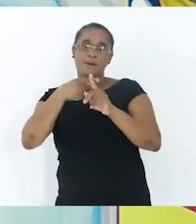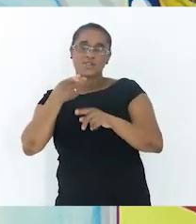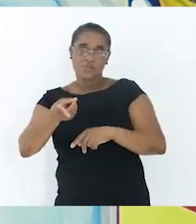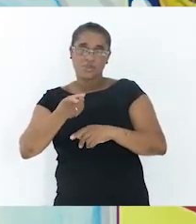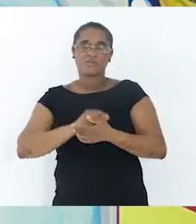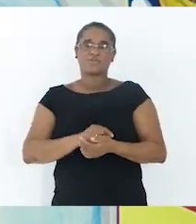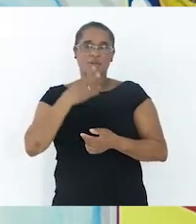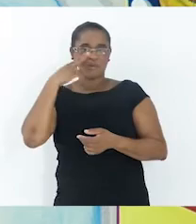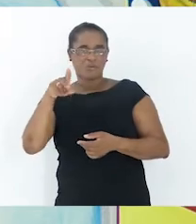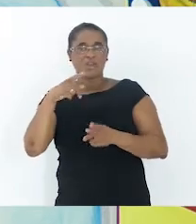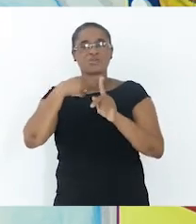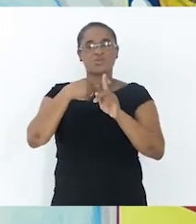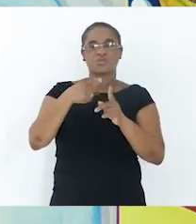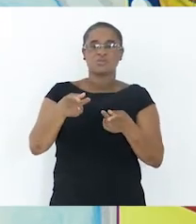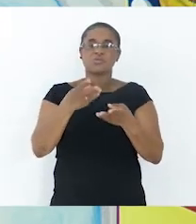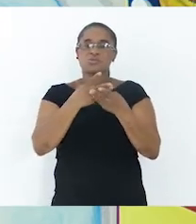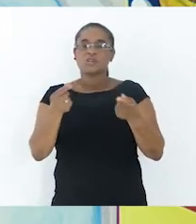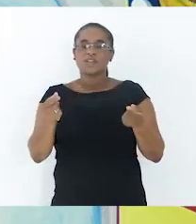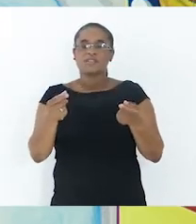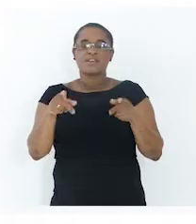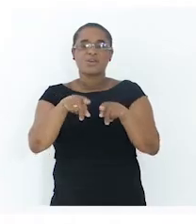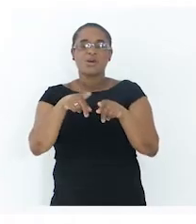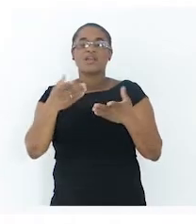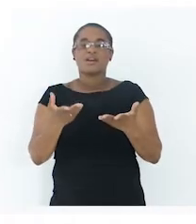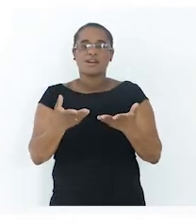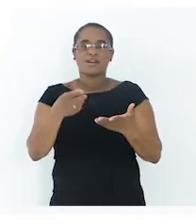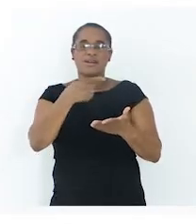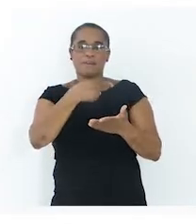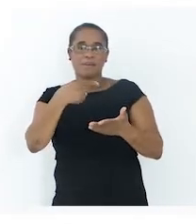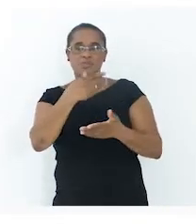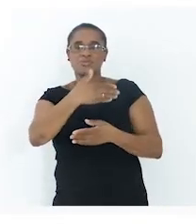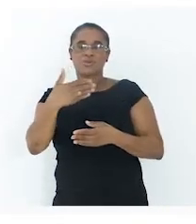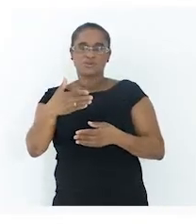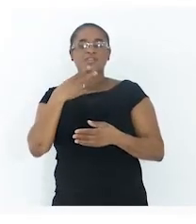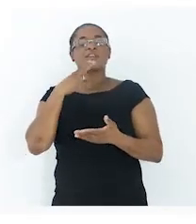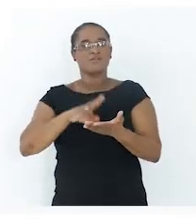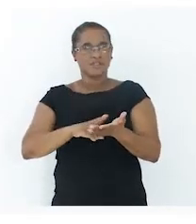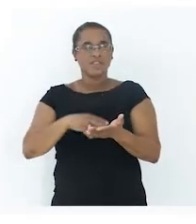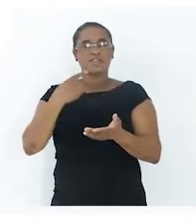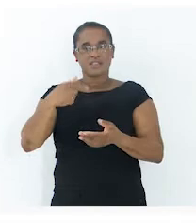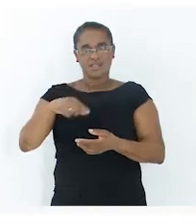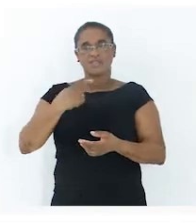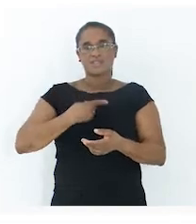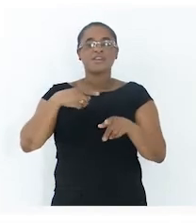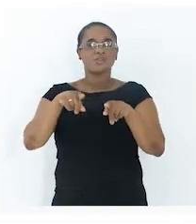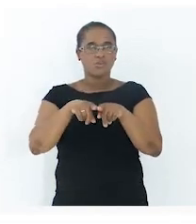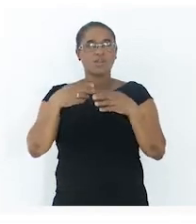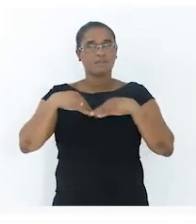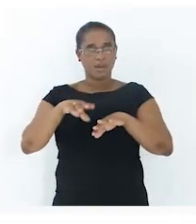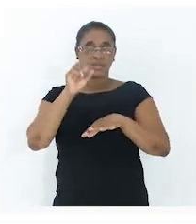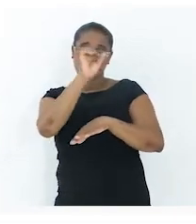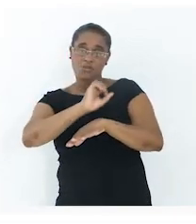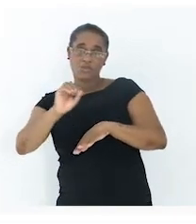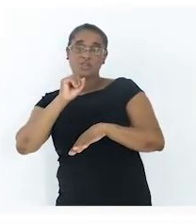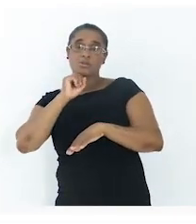9. Vamos ver a soma, o resultado dá igual a menos 11, que na verdade devia ser igual, mas vocês podem ver que